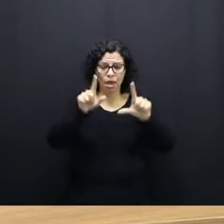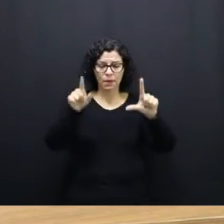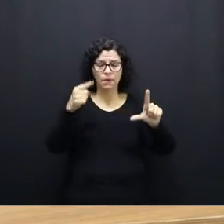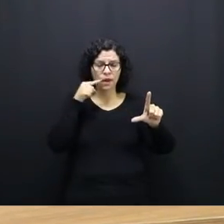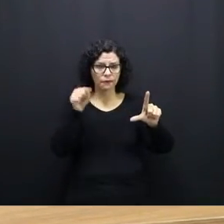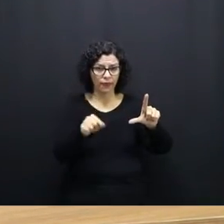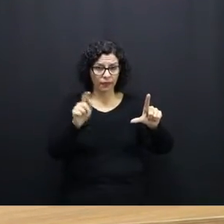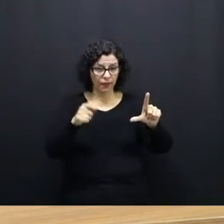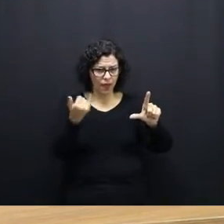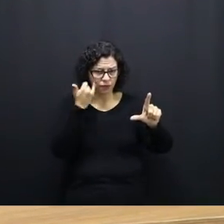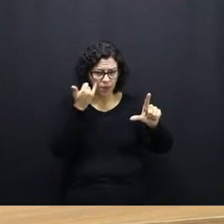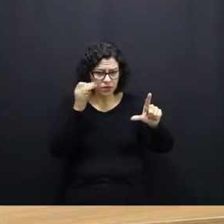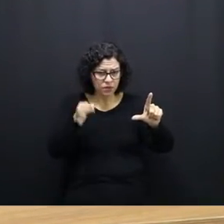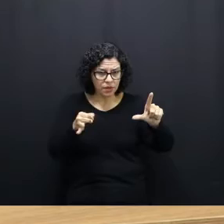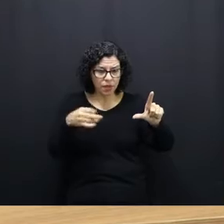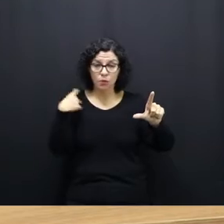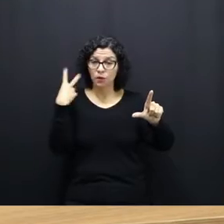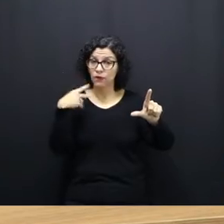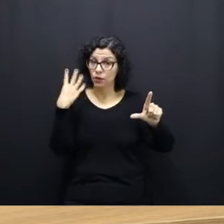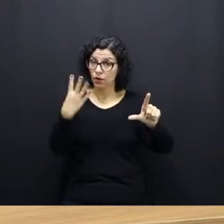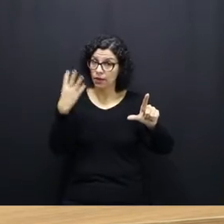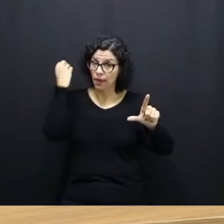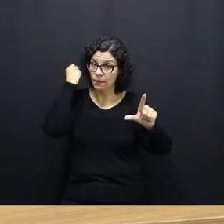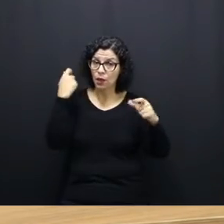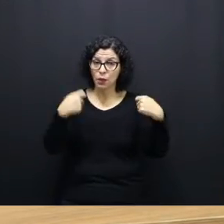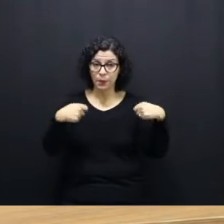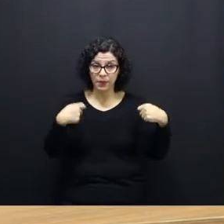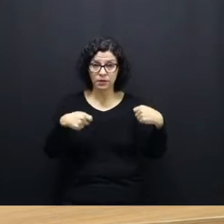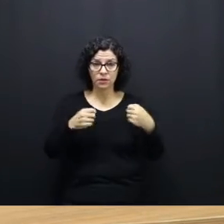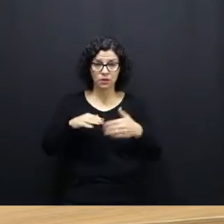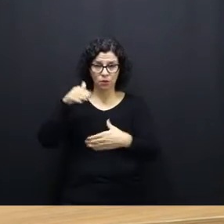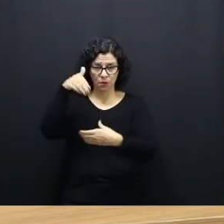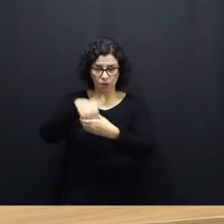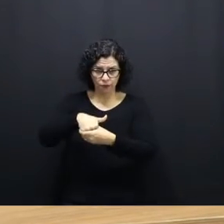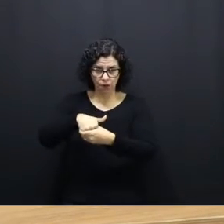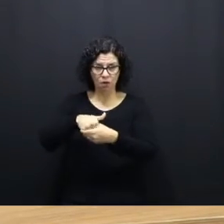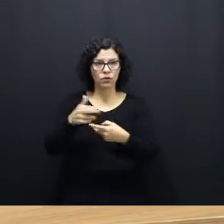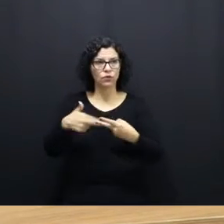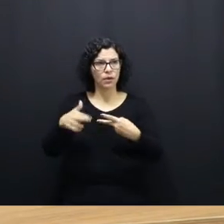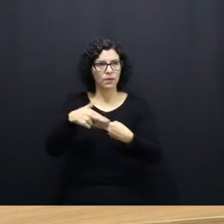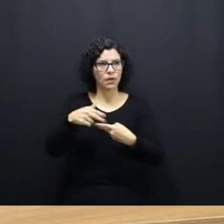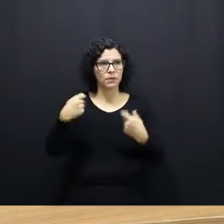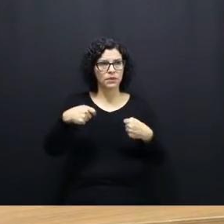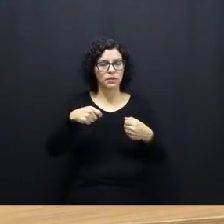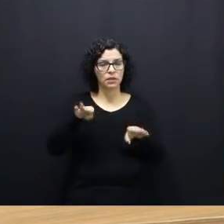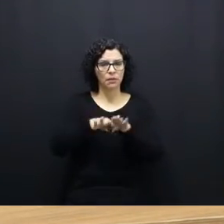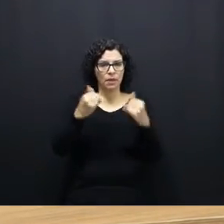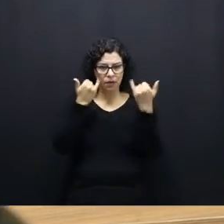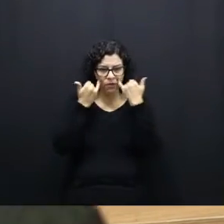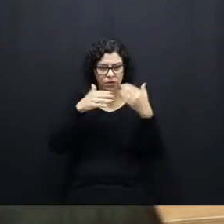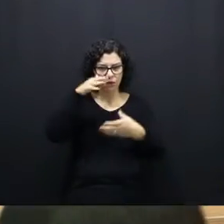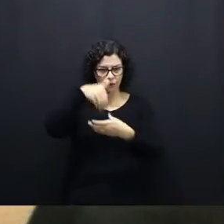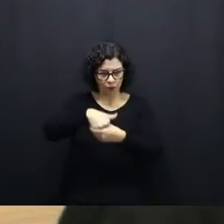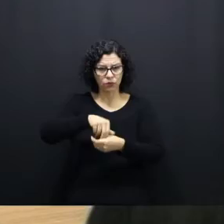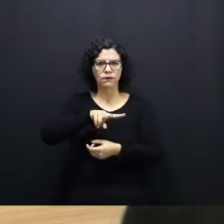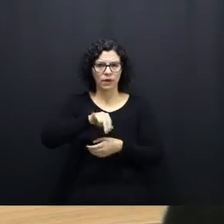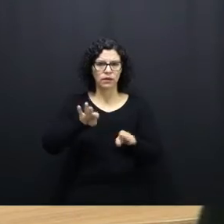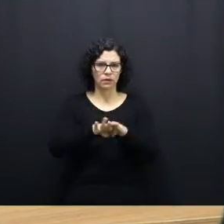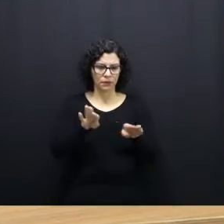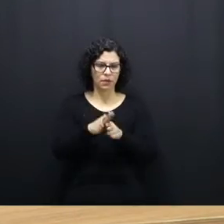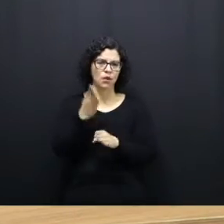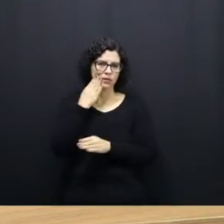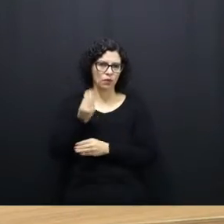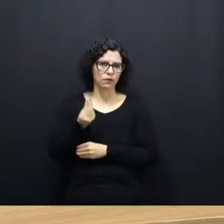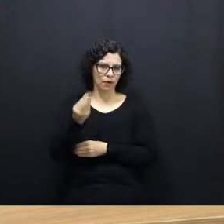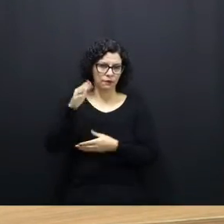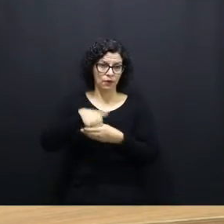se o vereador precisava do meu voto se ele precisasse do meu voto para ter essa informação pode ter certeza que eu